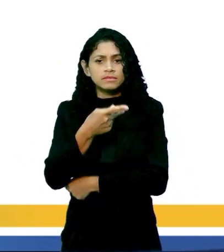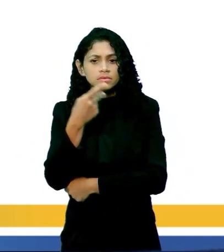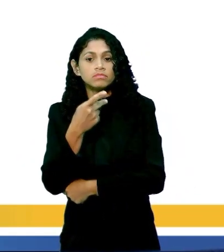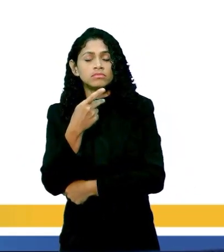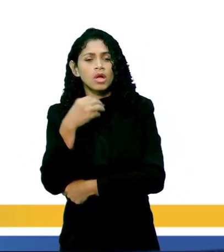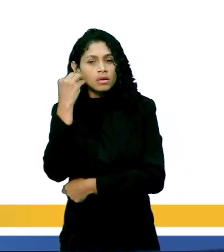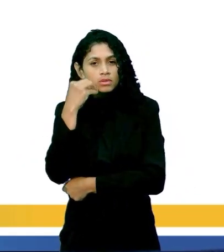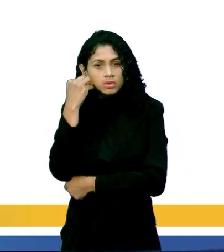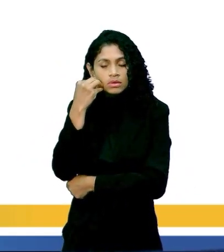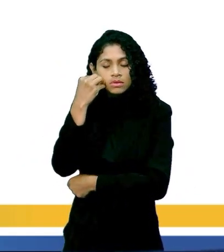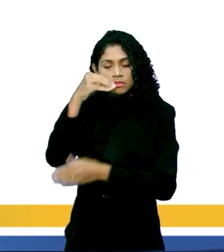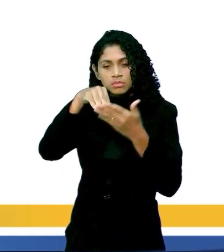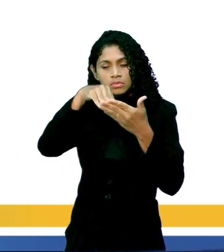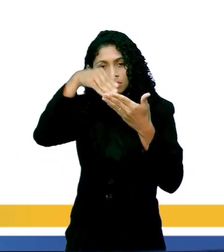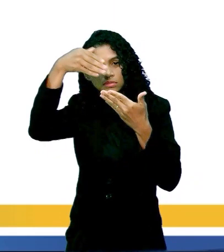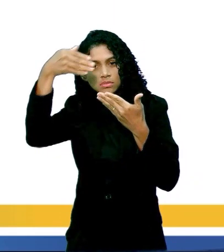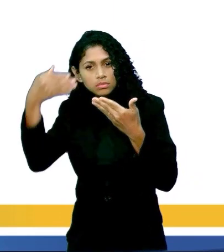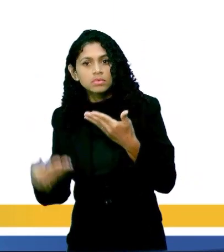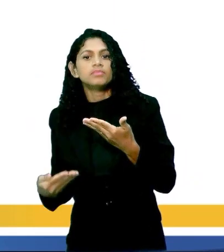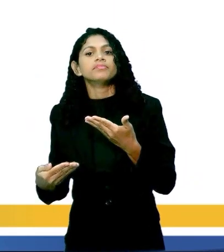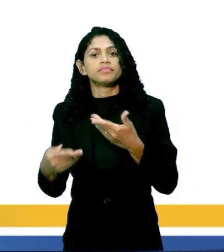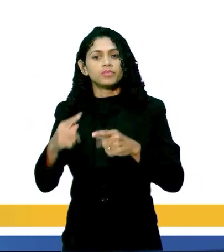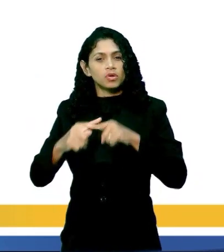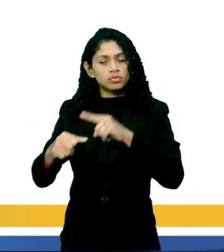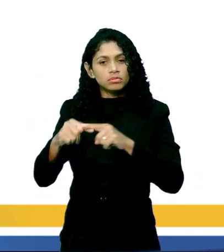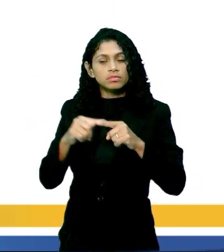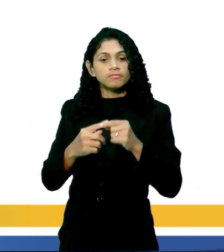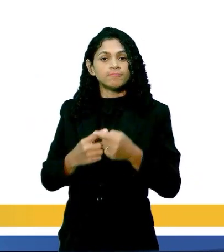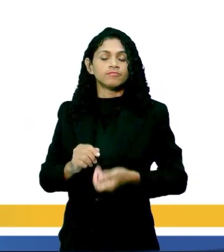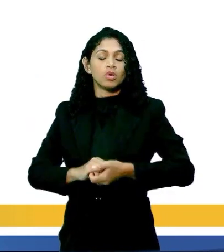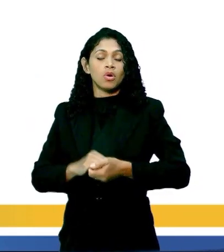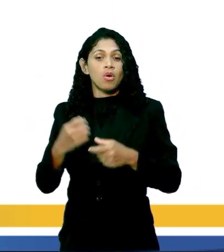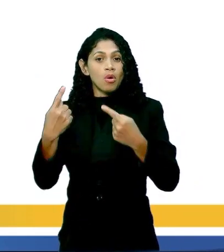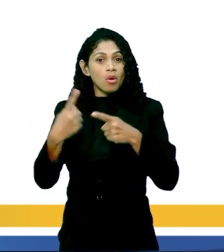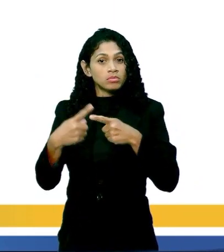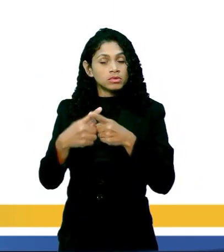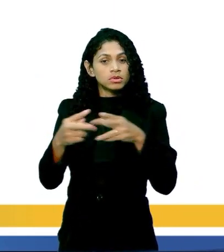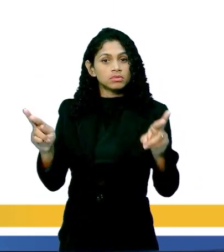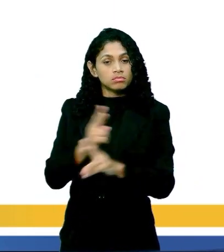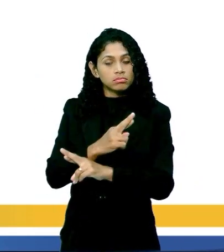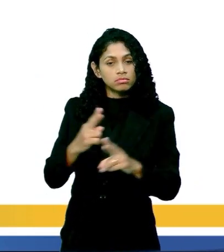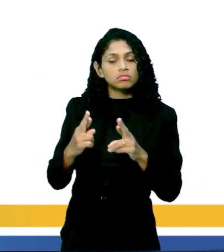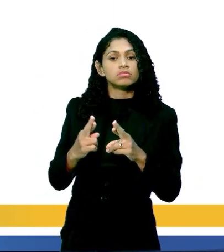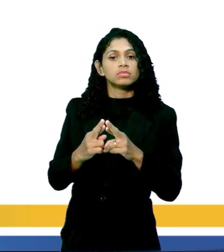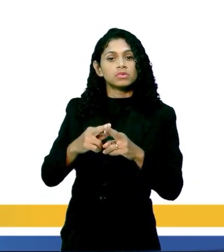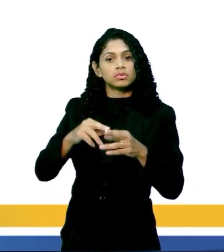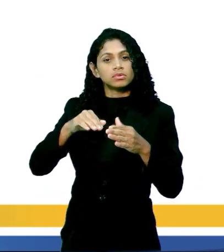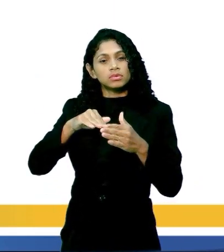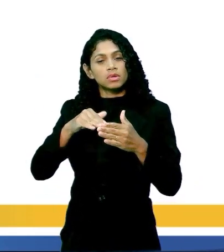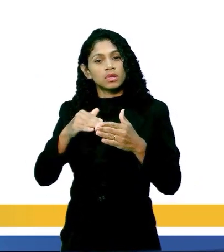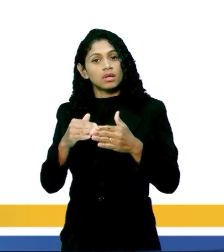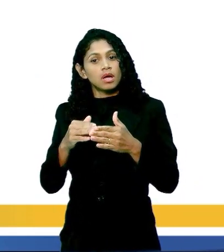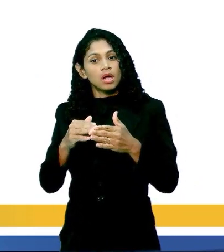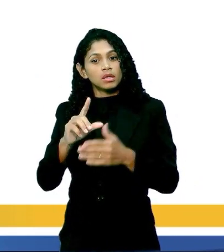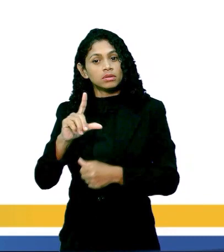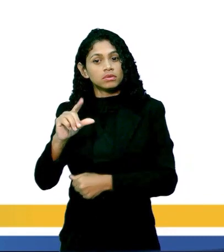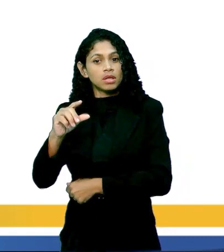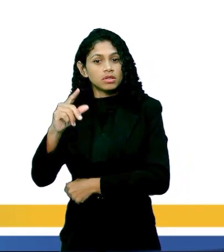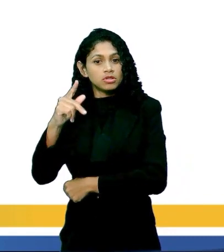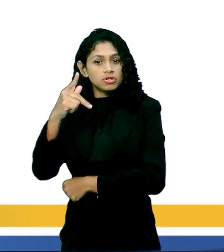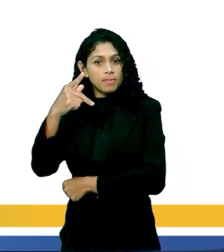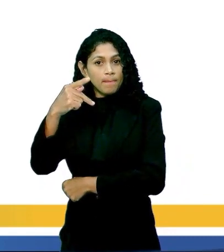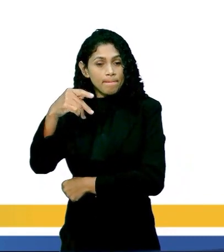experiências sobre a queda dos corpos, uma vez que elas estão estreitamente associadas à Torre Inclinada de Pisa